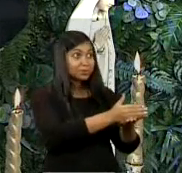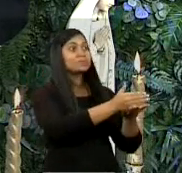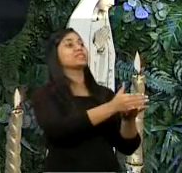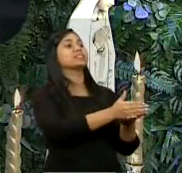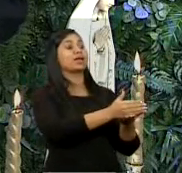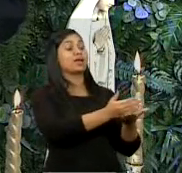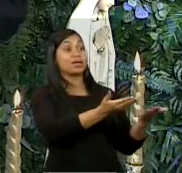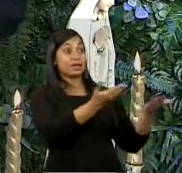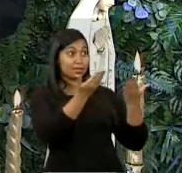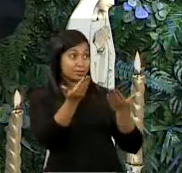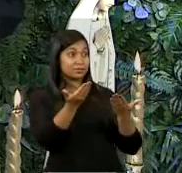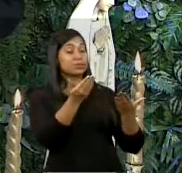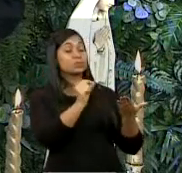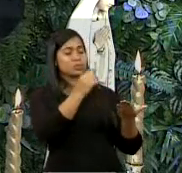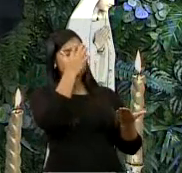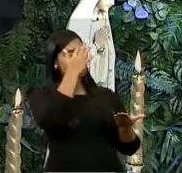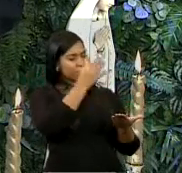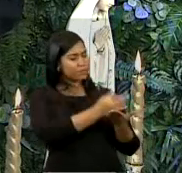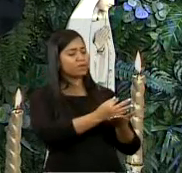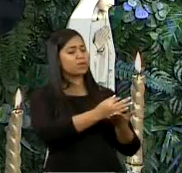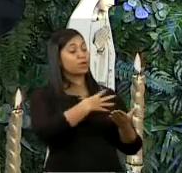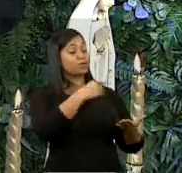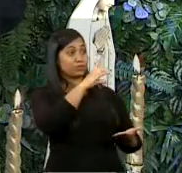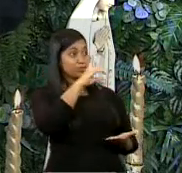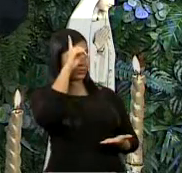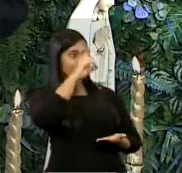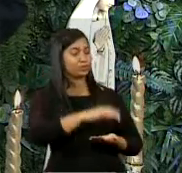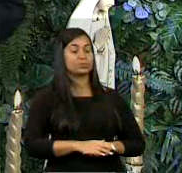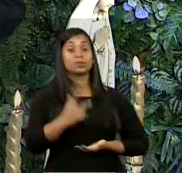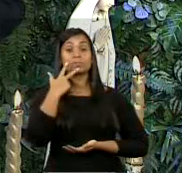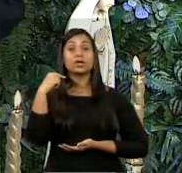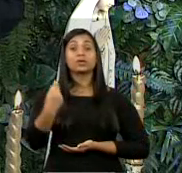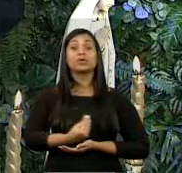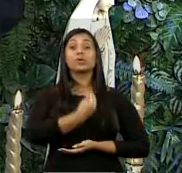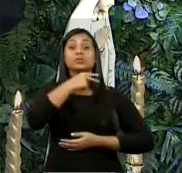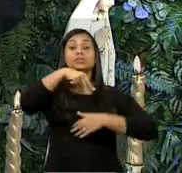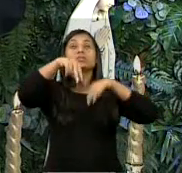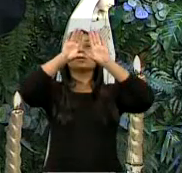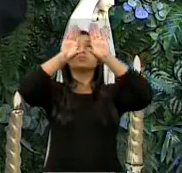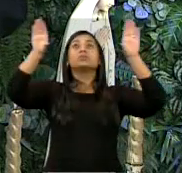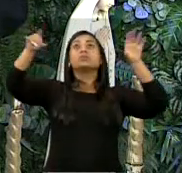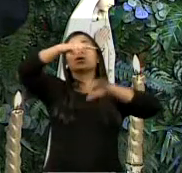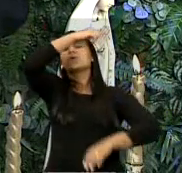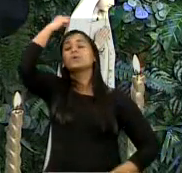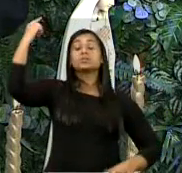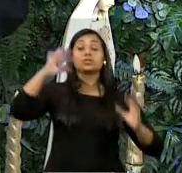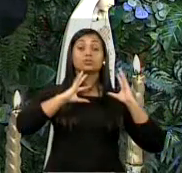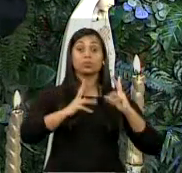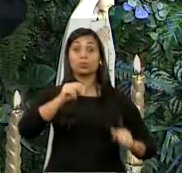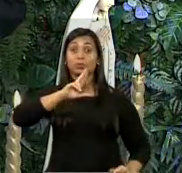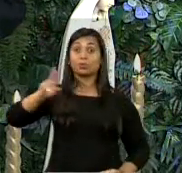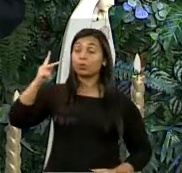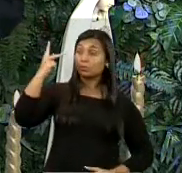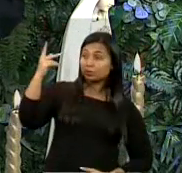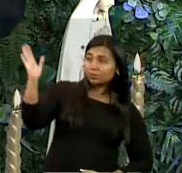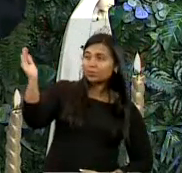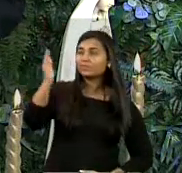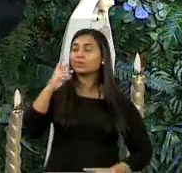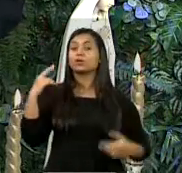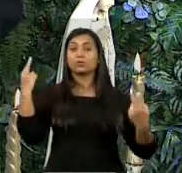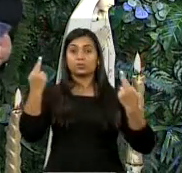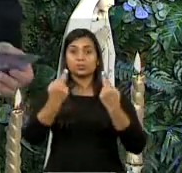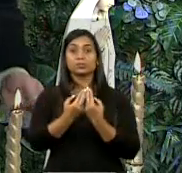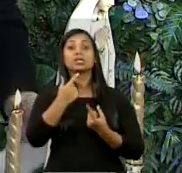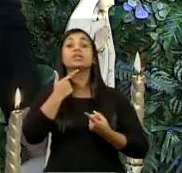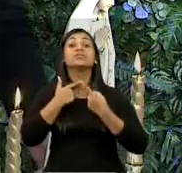e oferecendo então com fé como filhos de Deus. Pai nosso que estais nos céus, santificado seja o vosso nome.